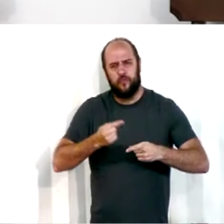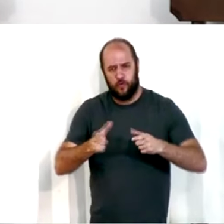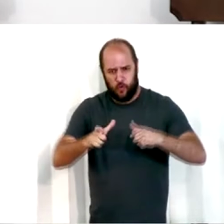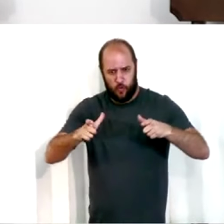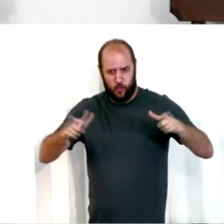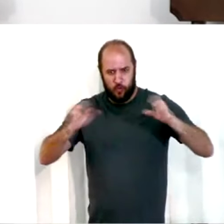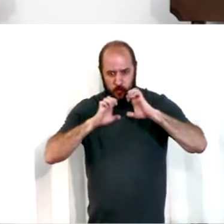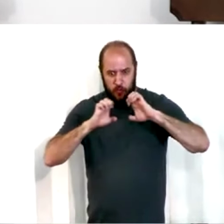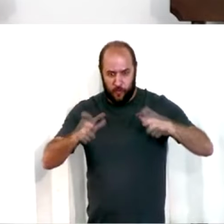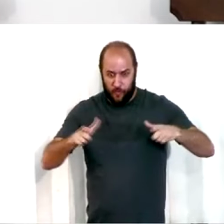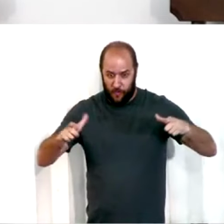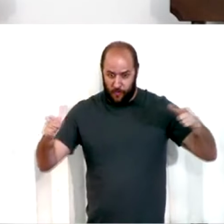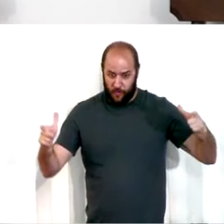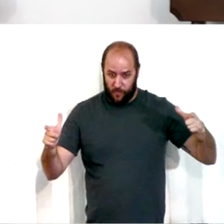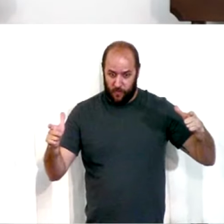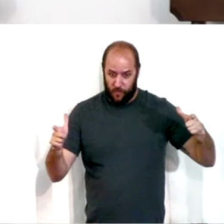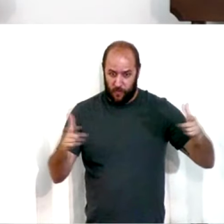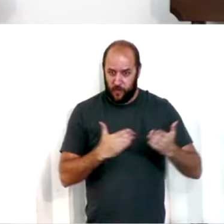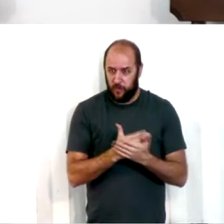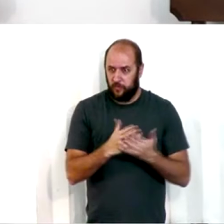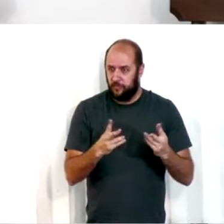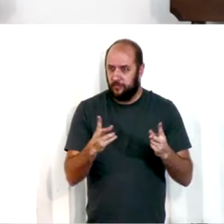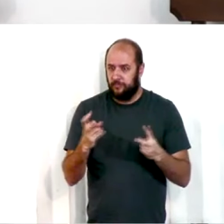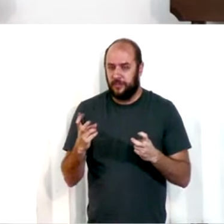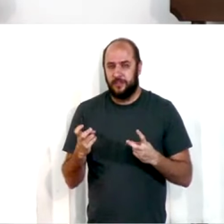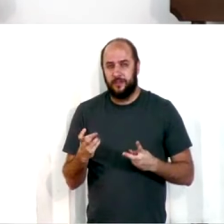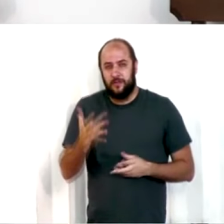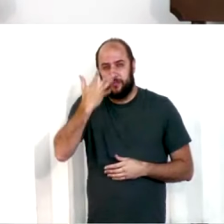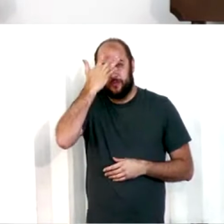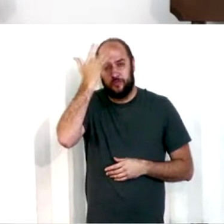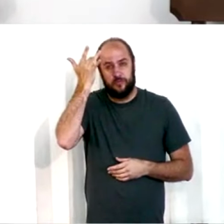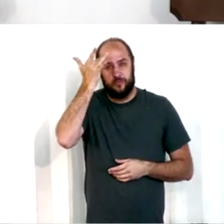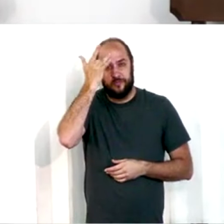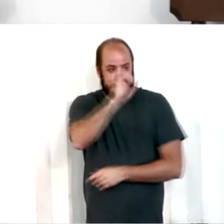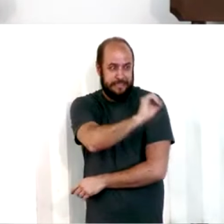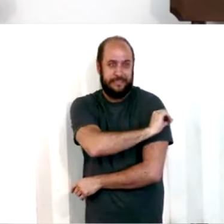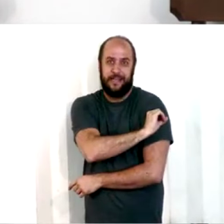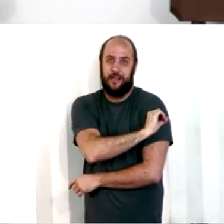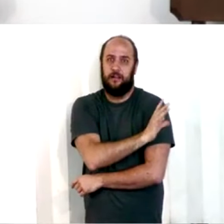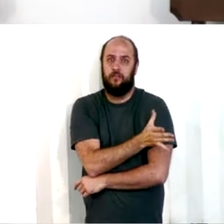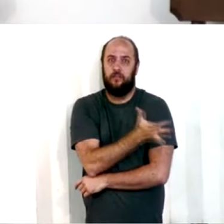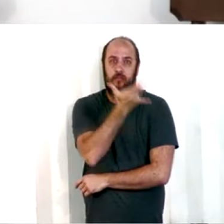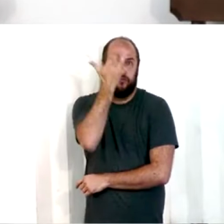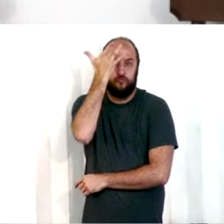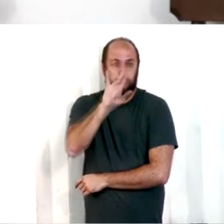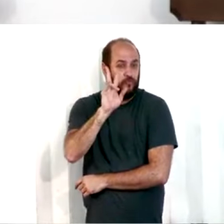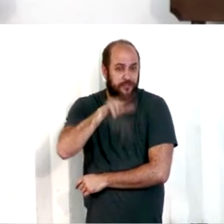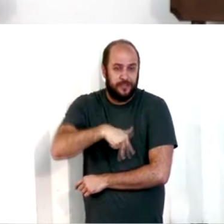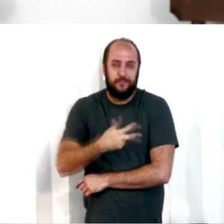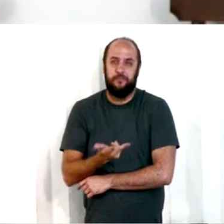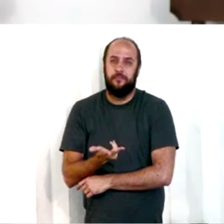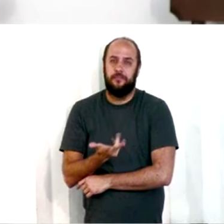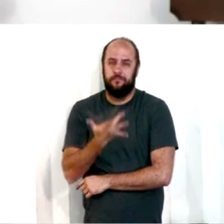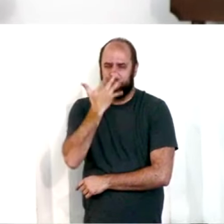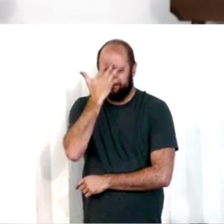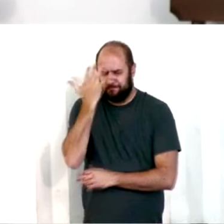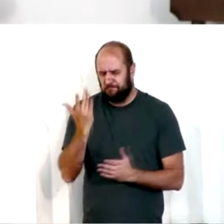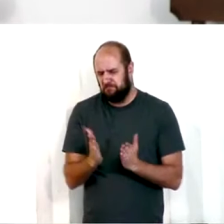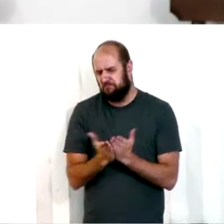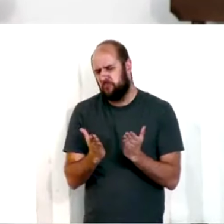as dificuldades. Ninguém era alfabetizado. O povo recebia o evangelho e não era alfabetizado. Povo pobre, vida